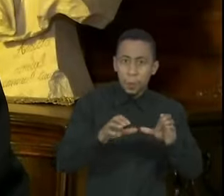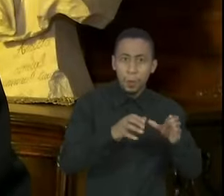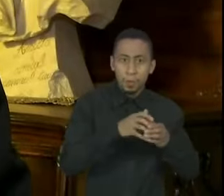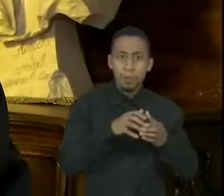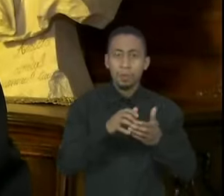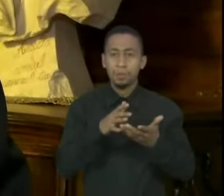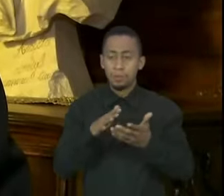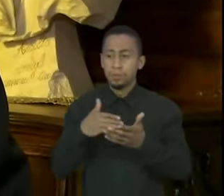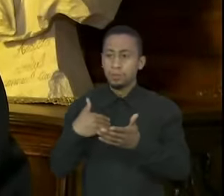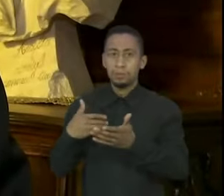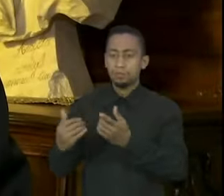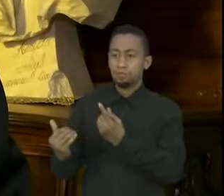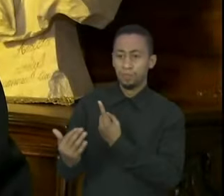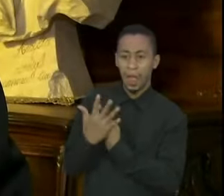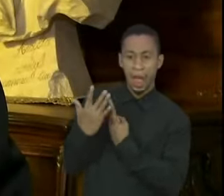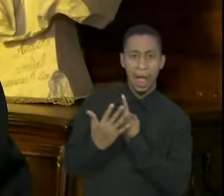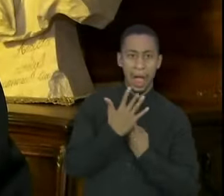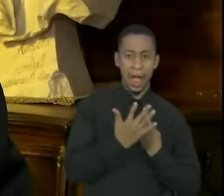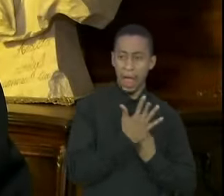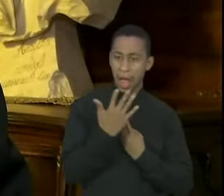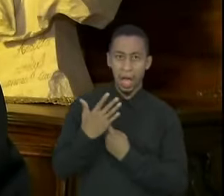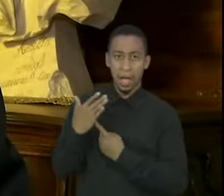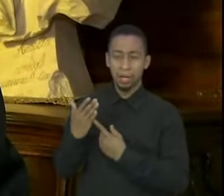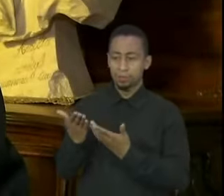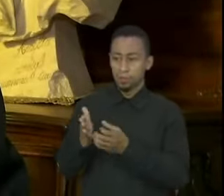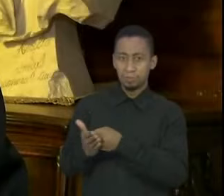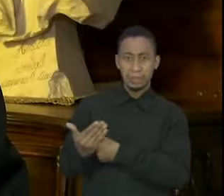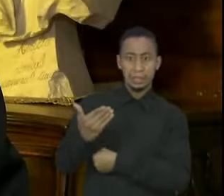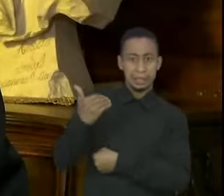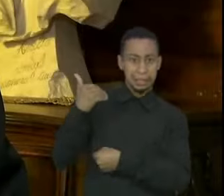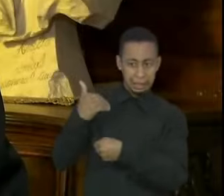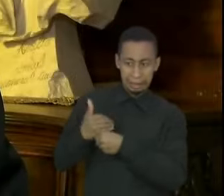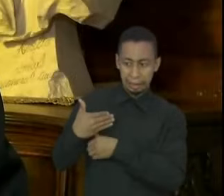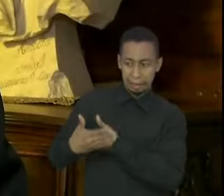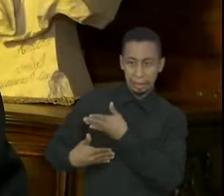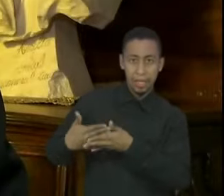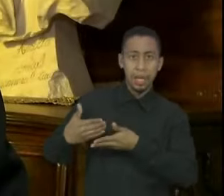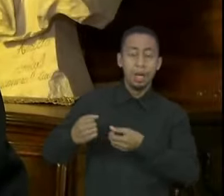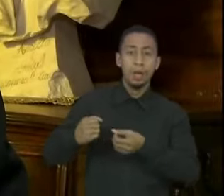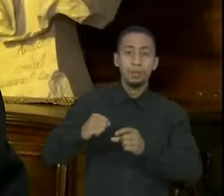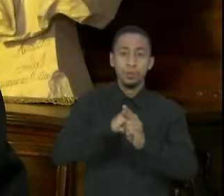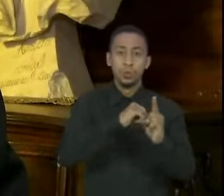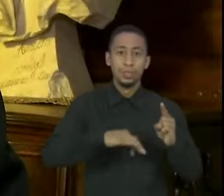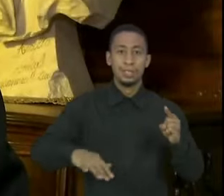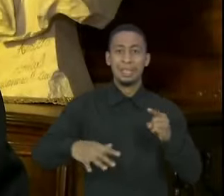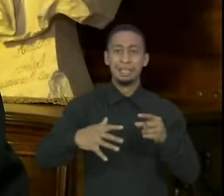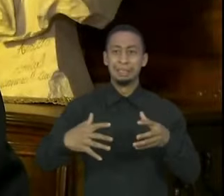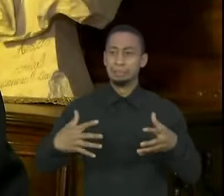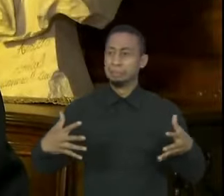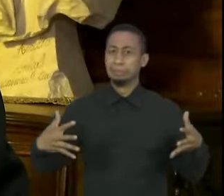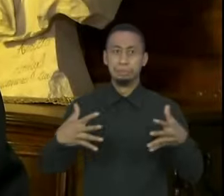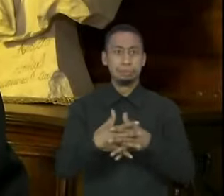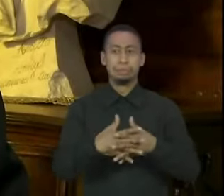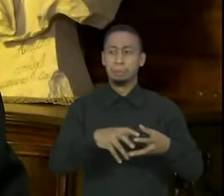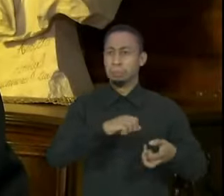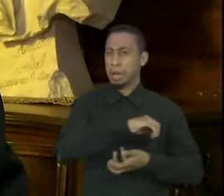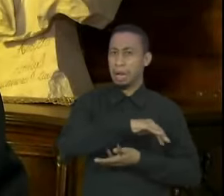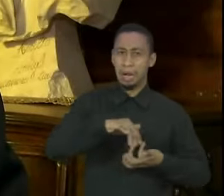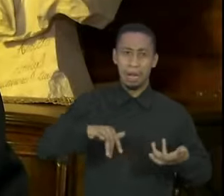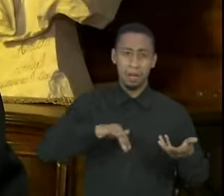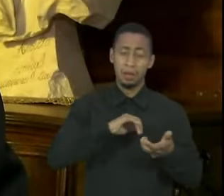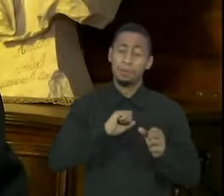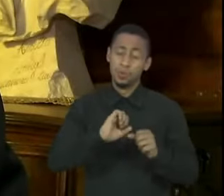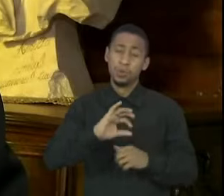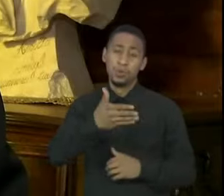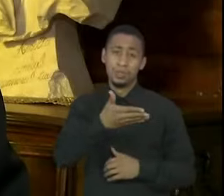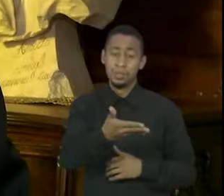fanatizados isso depois estoura em conflitos sociais que estoura pode estourar até em